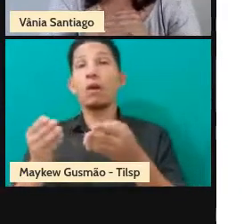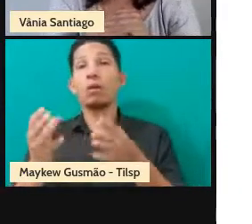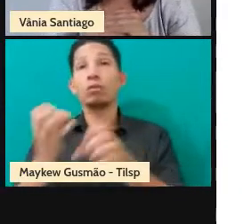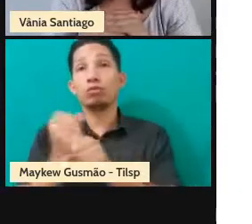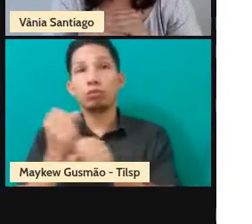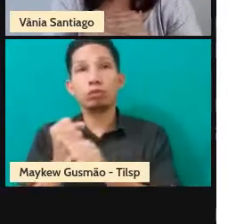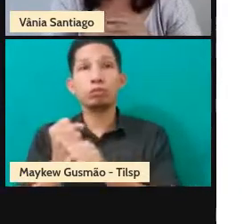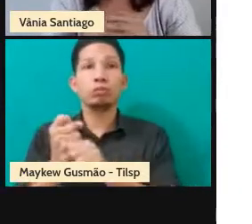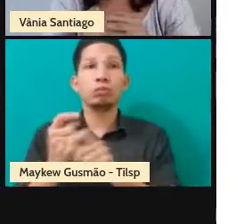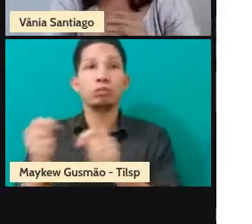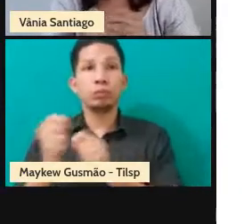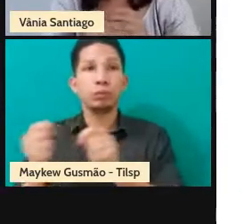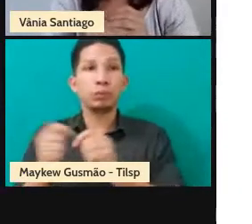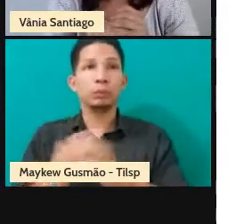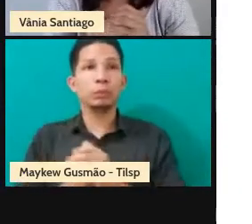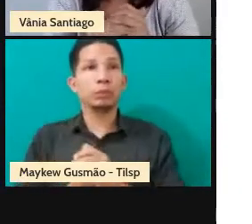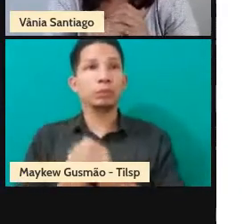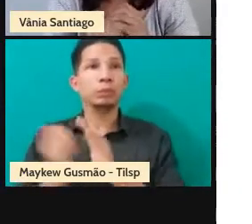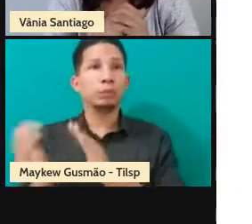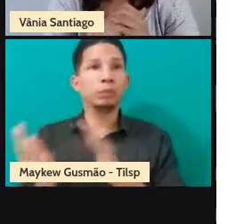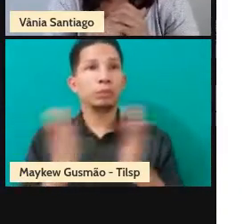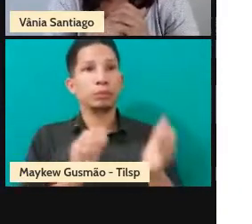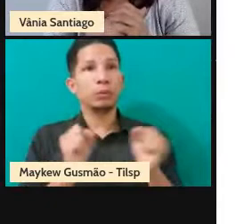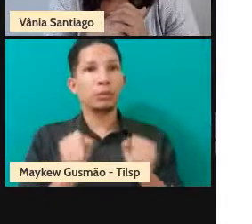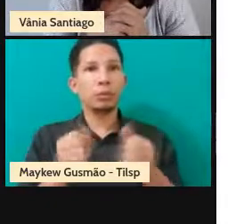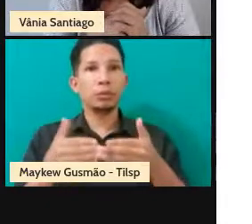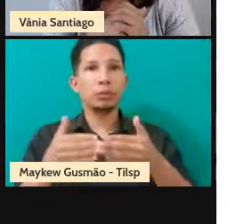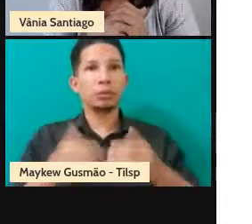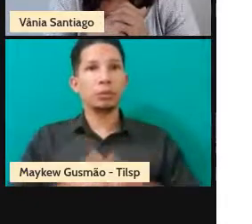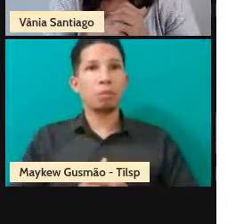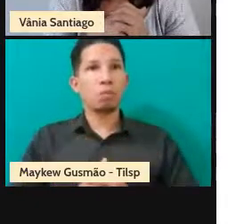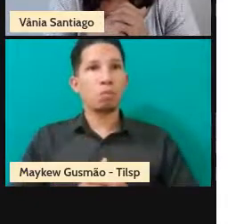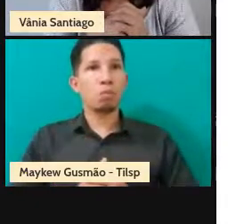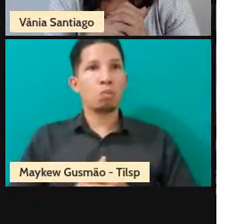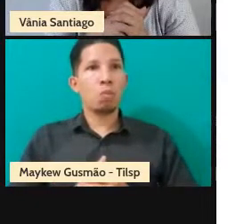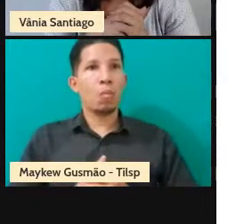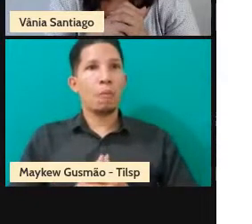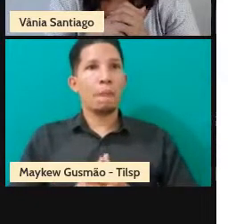específico. Pode passar, por favor?